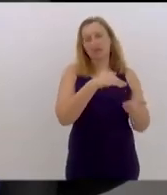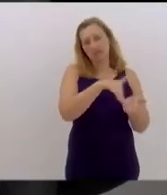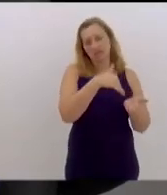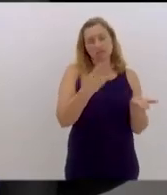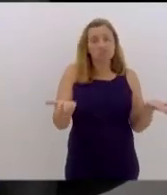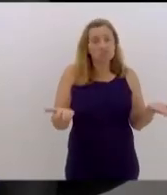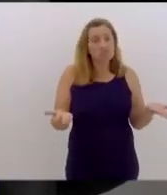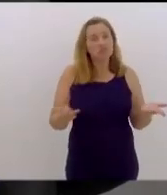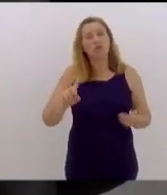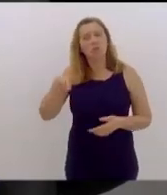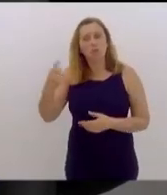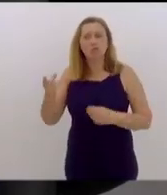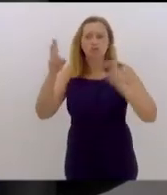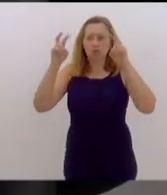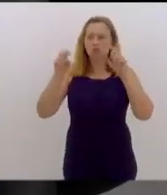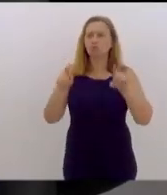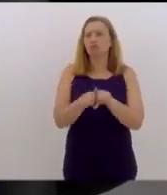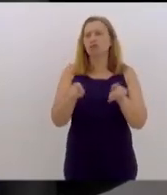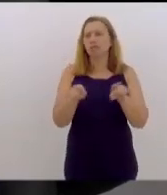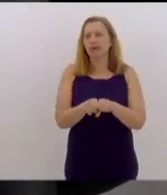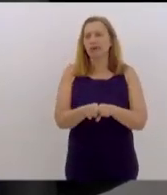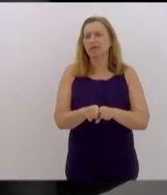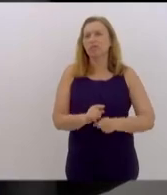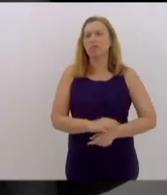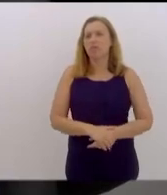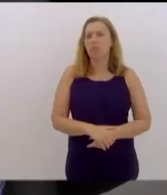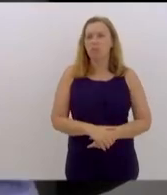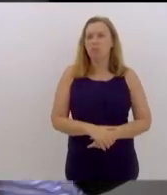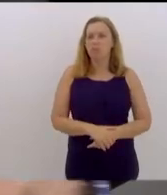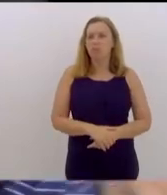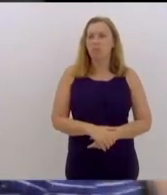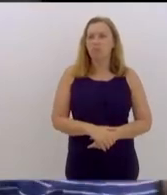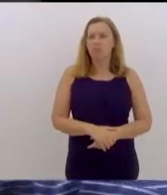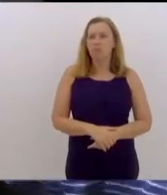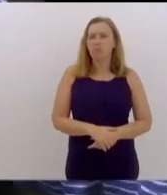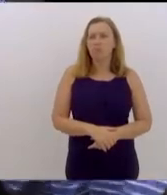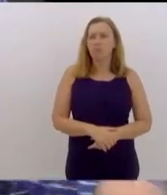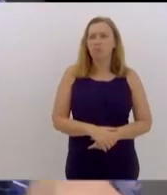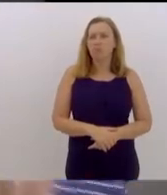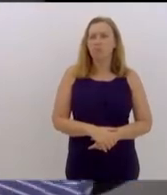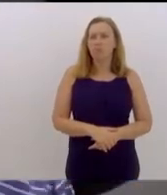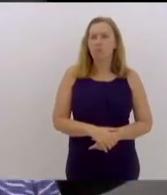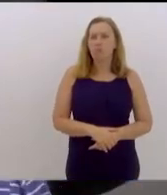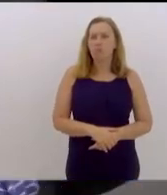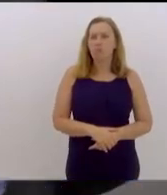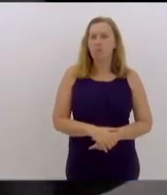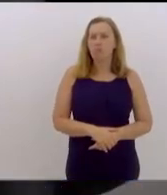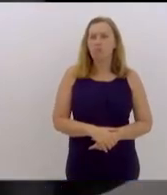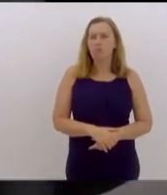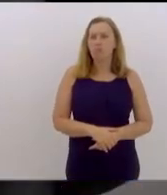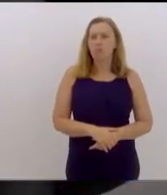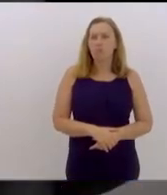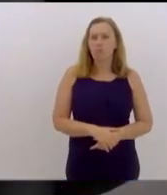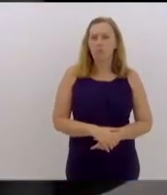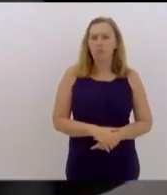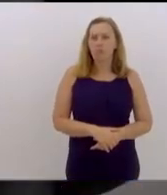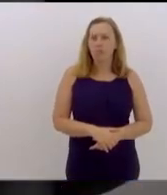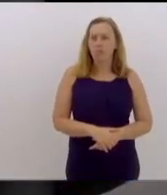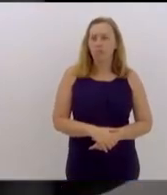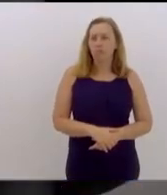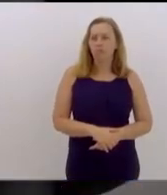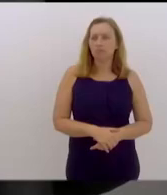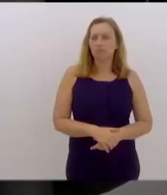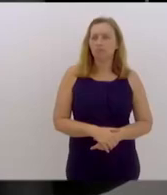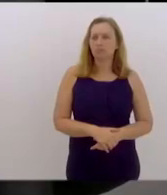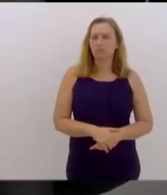a outra questão pontualmente né É e no item que fala que que